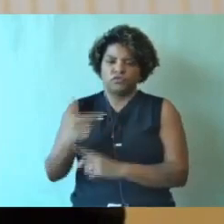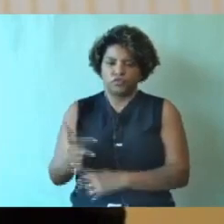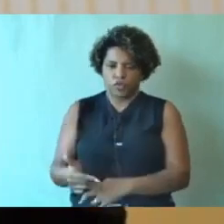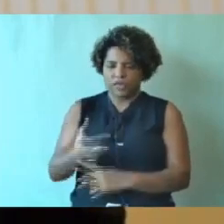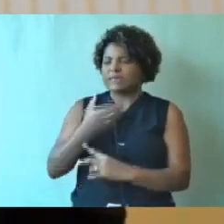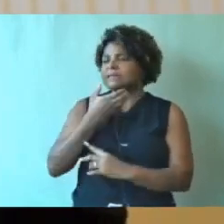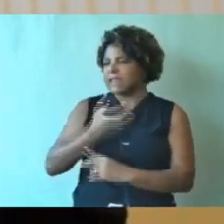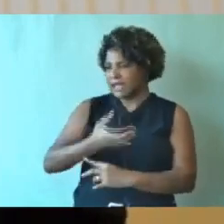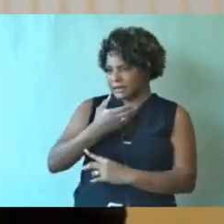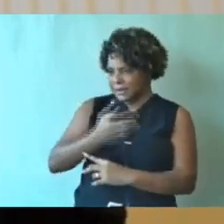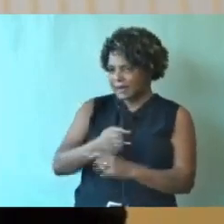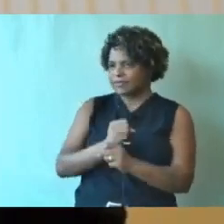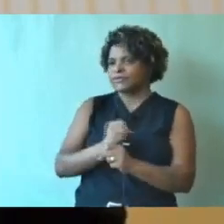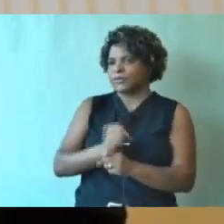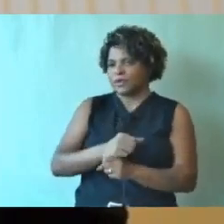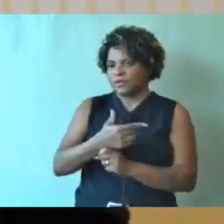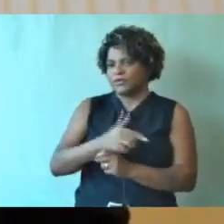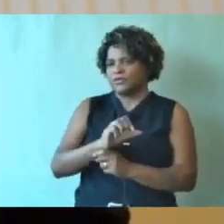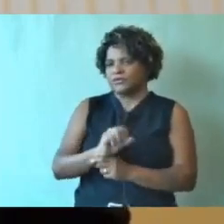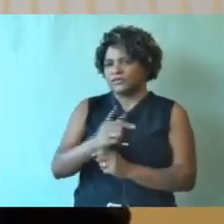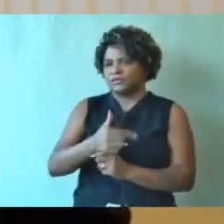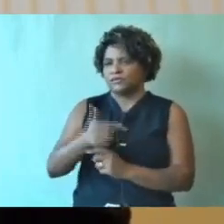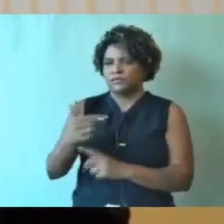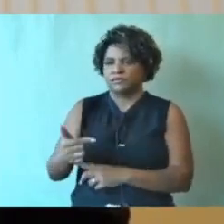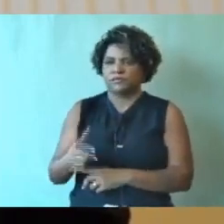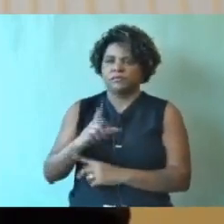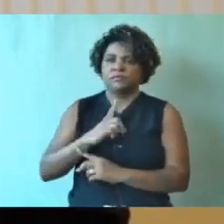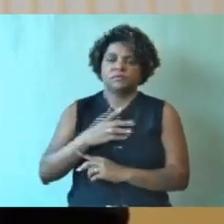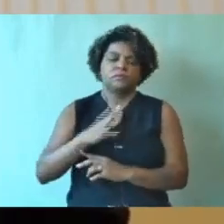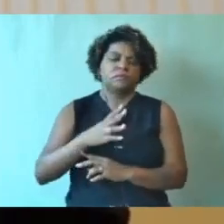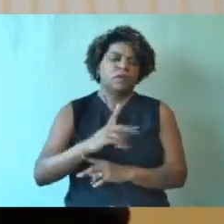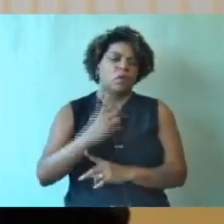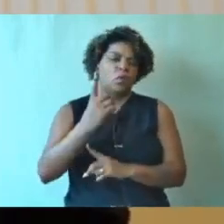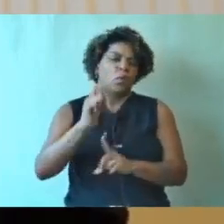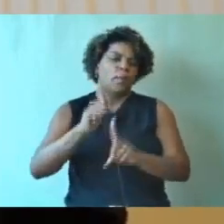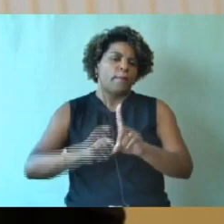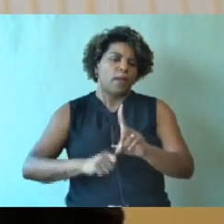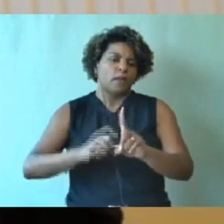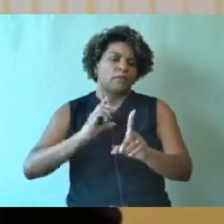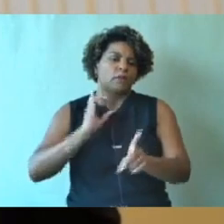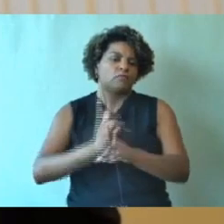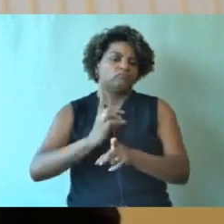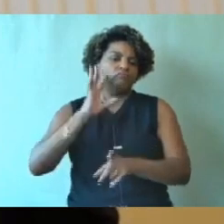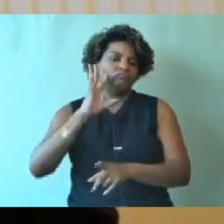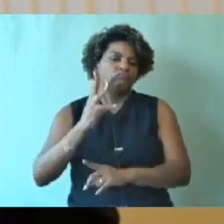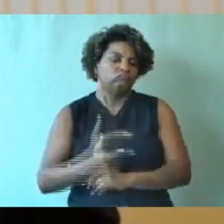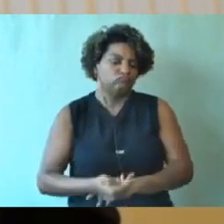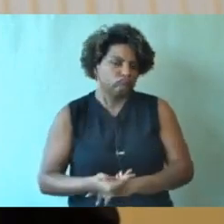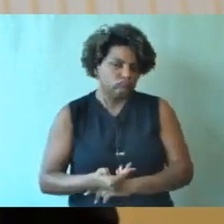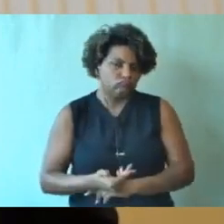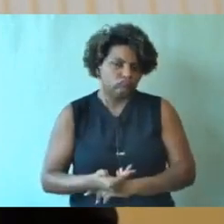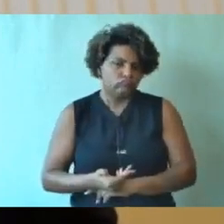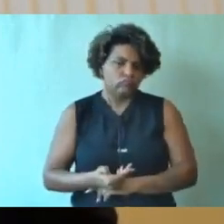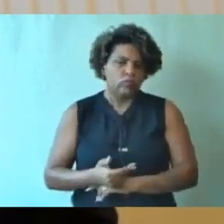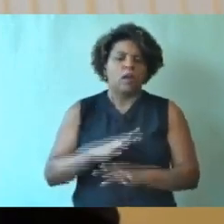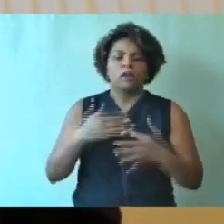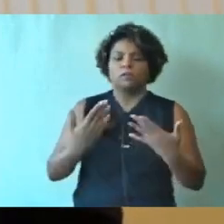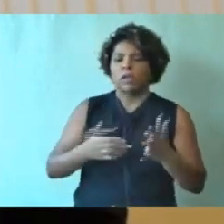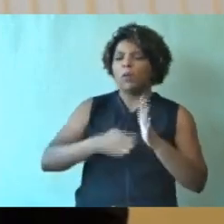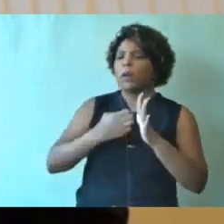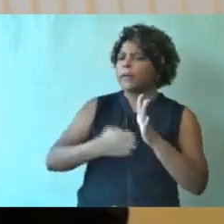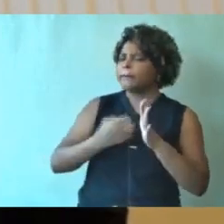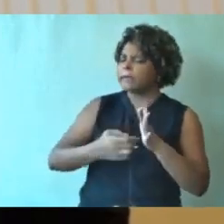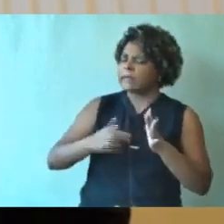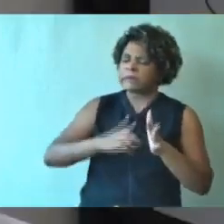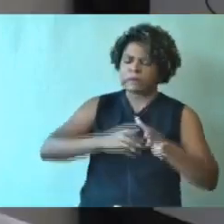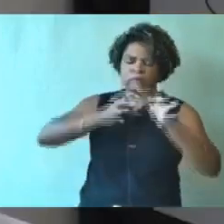de 22. Aí nós tivemos mais ou menos um mês para encontrar uma solução. Ela foi totalmente coerente, correta com o